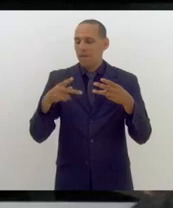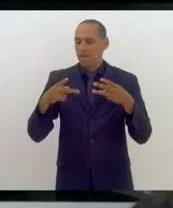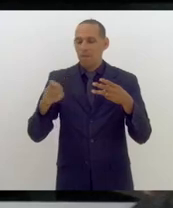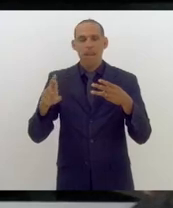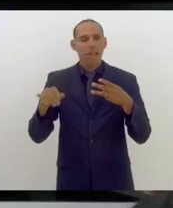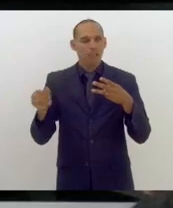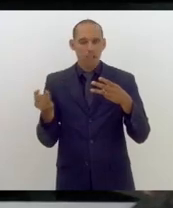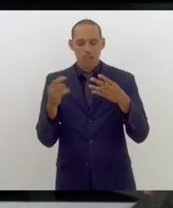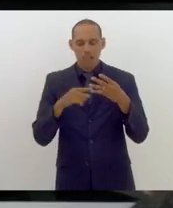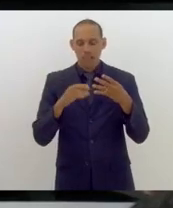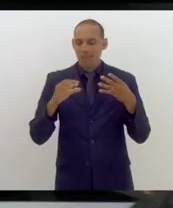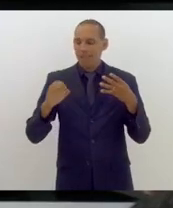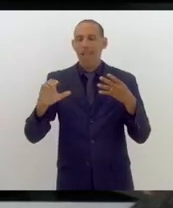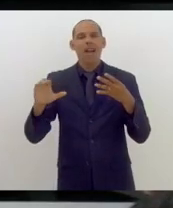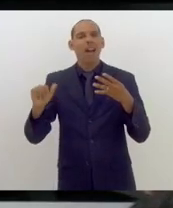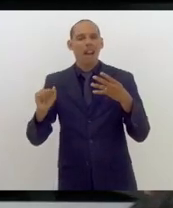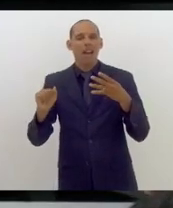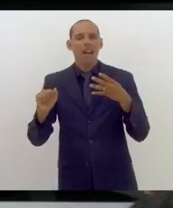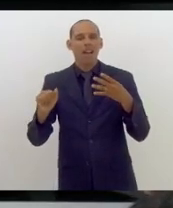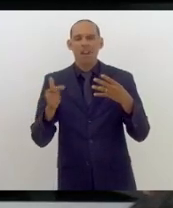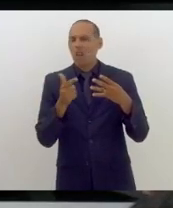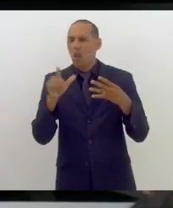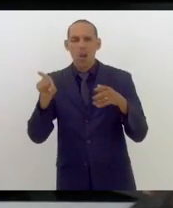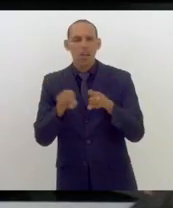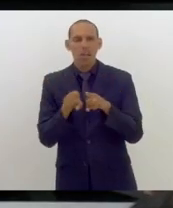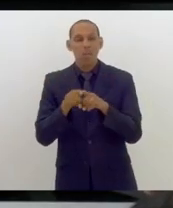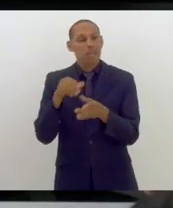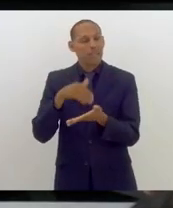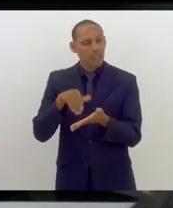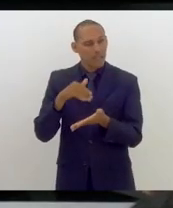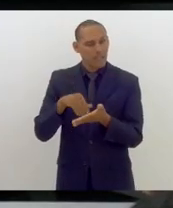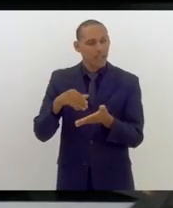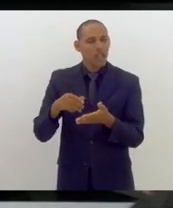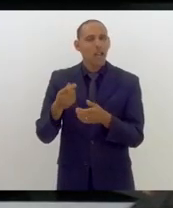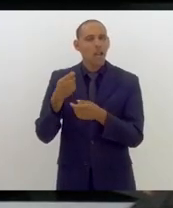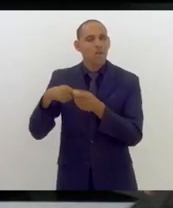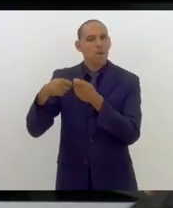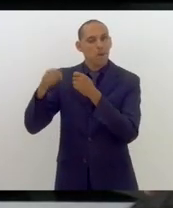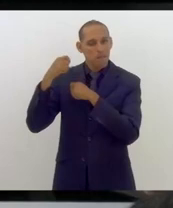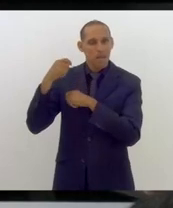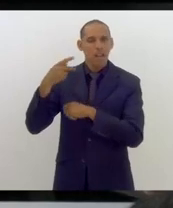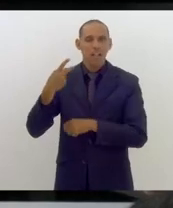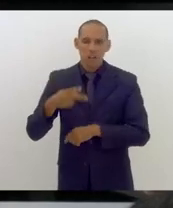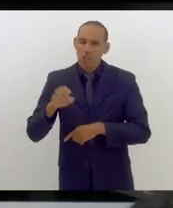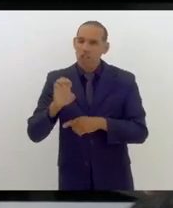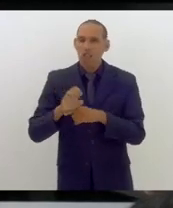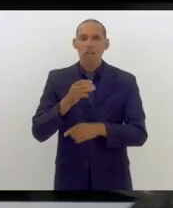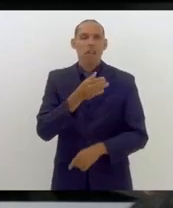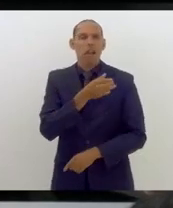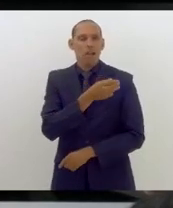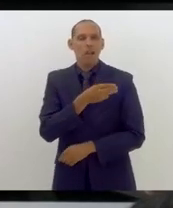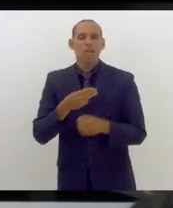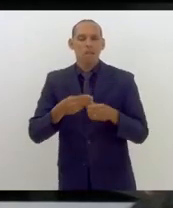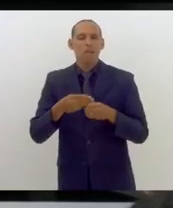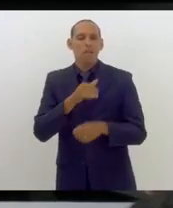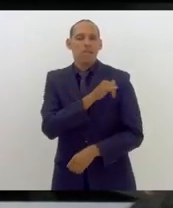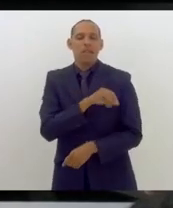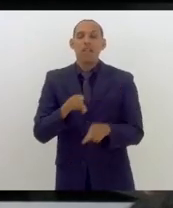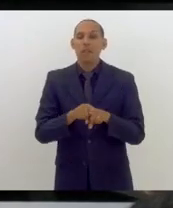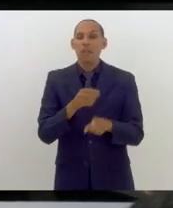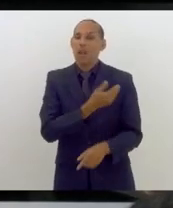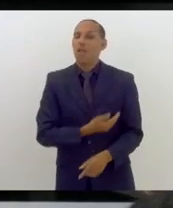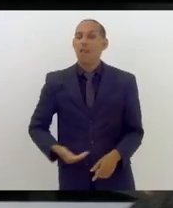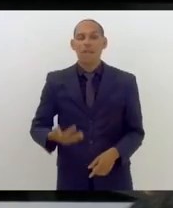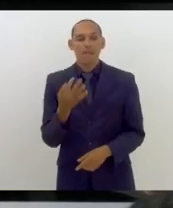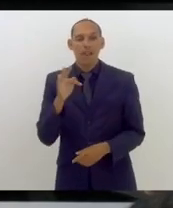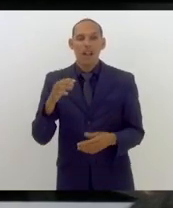e todas as outras demais inclusive a secretaria de pesca do estado do município do Rio de Janeiro e o próprio governo federal